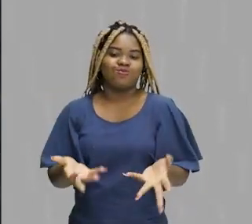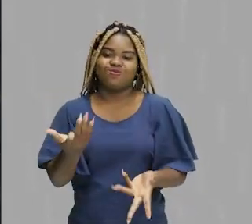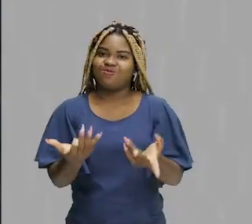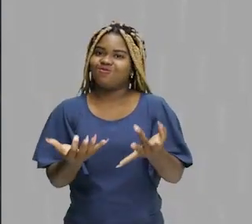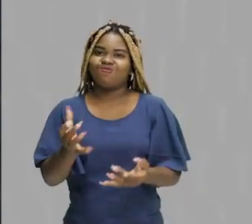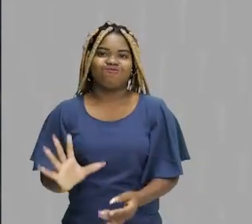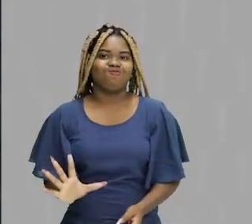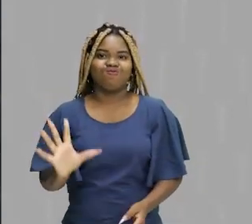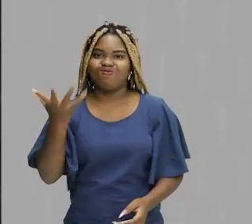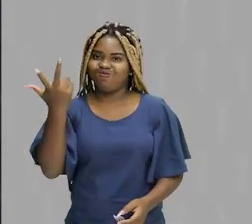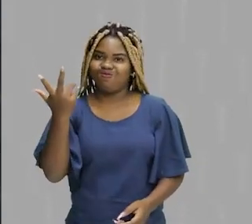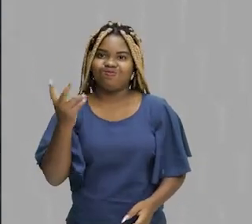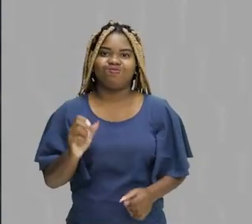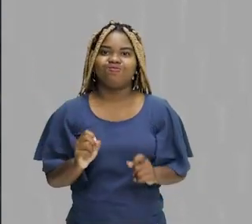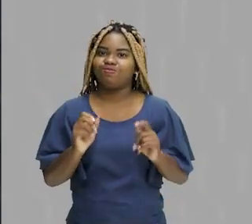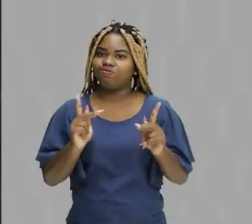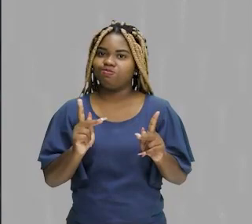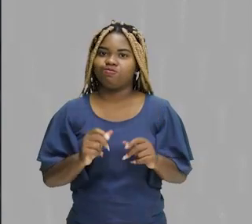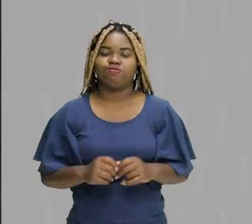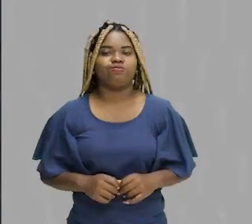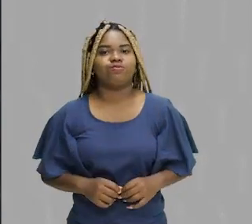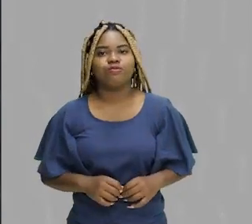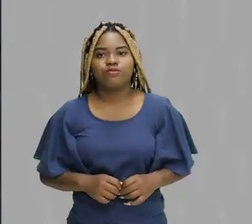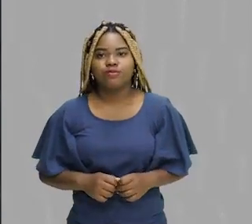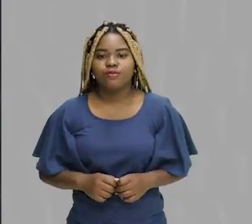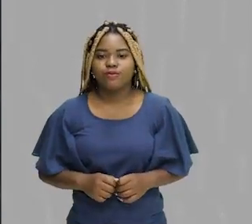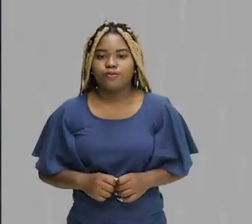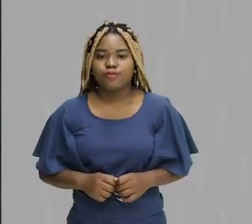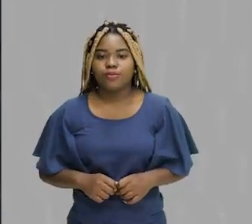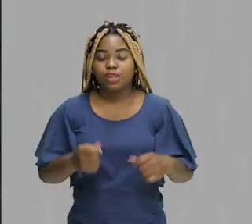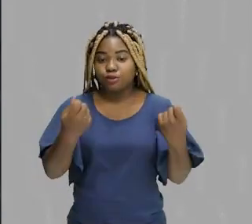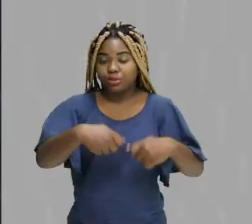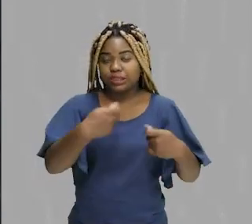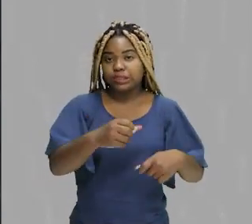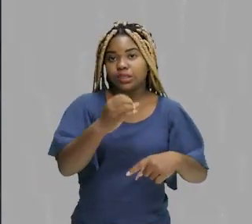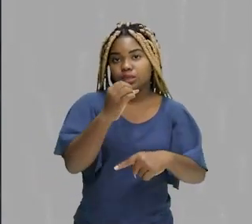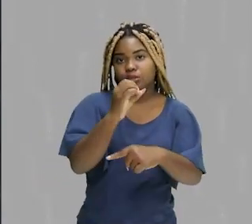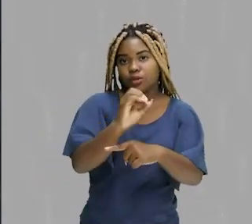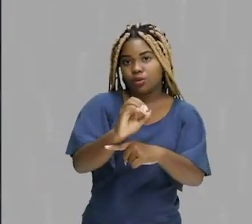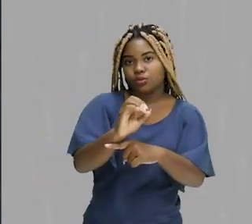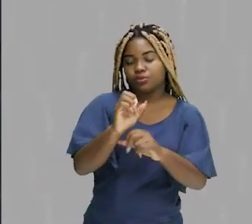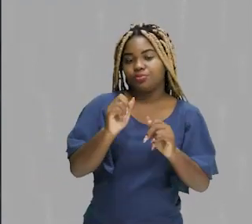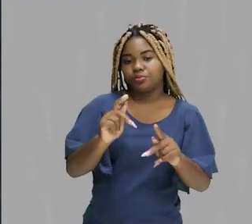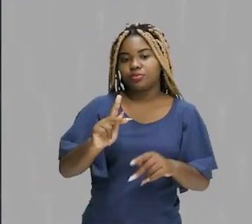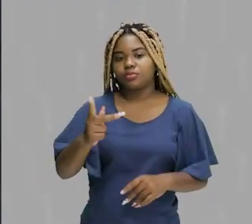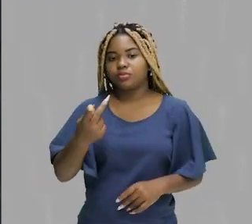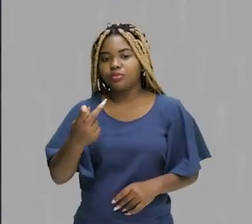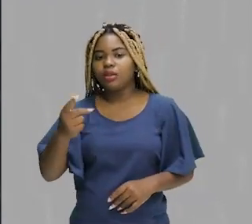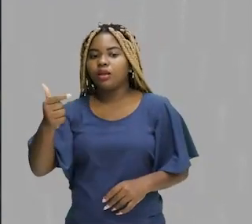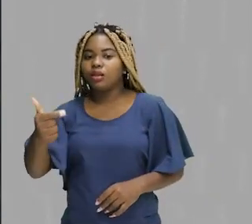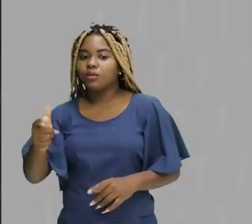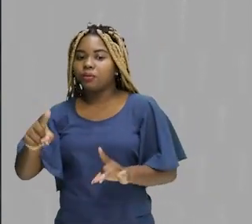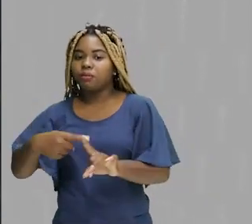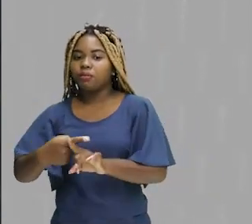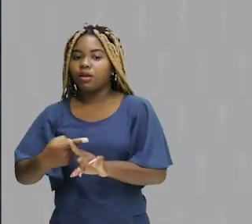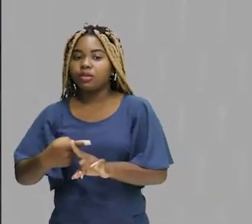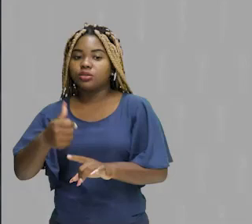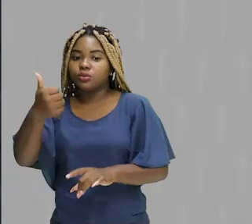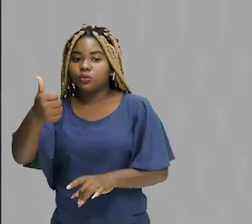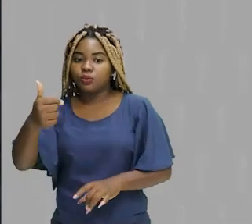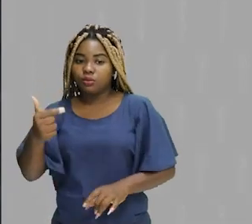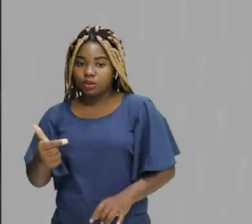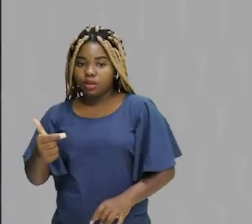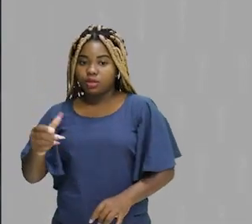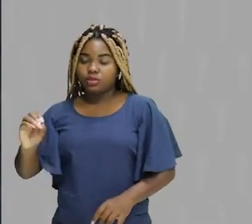queima que a gente conhece, ela precisa de oxigênio. Show de bola? Então, H2 mais um meio de